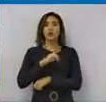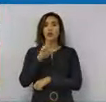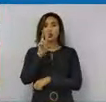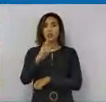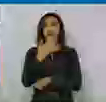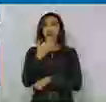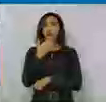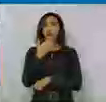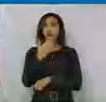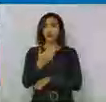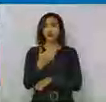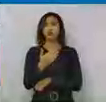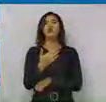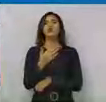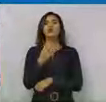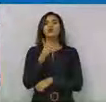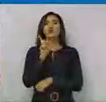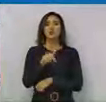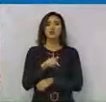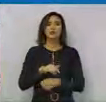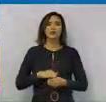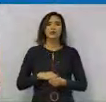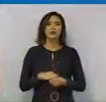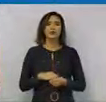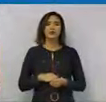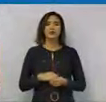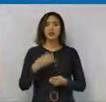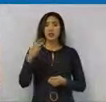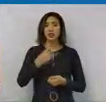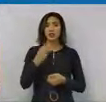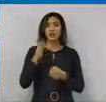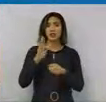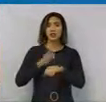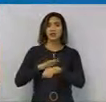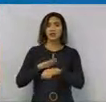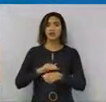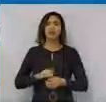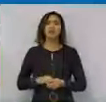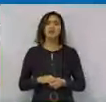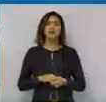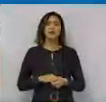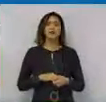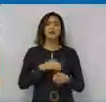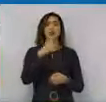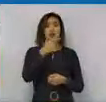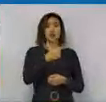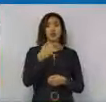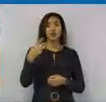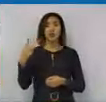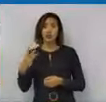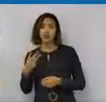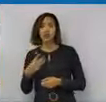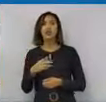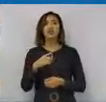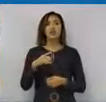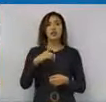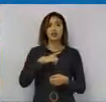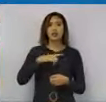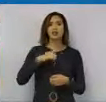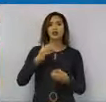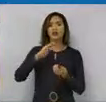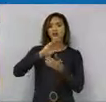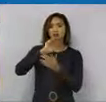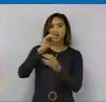modulares de tratamento secundário, que são a segunda e a terceira fase. Essas duas fases demandam um nível de supressão de vegetação, mas